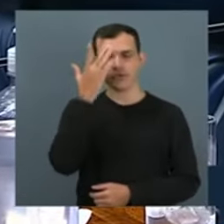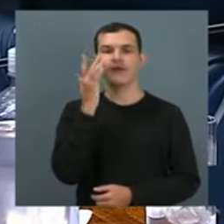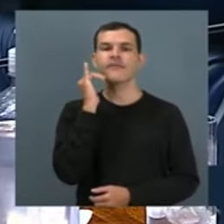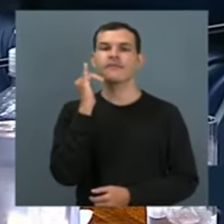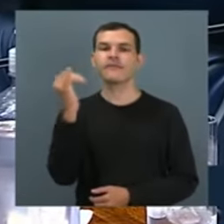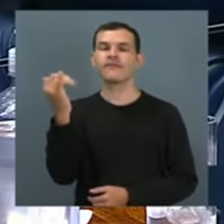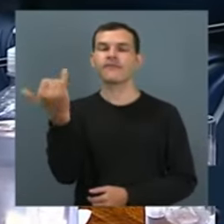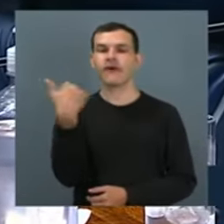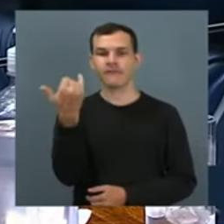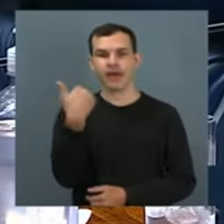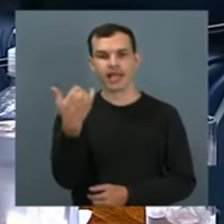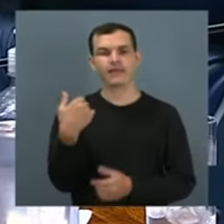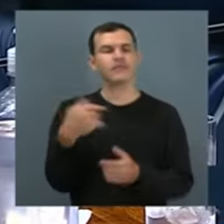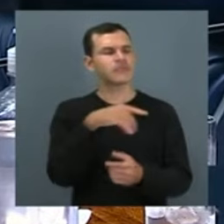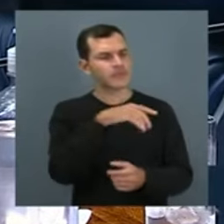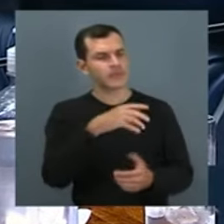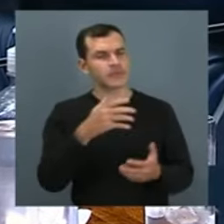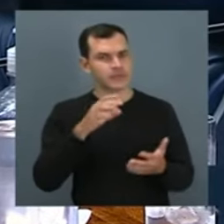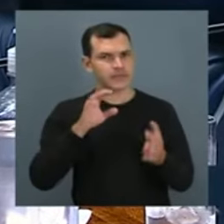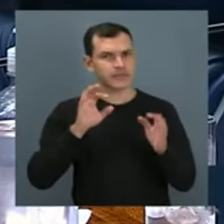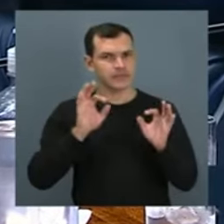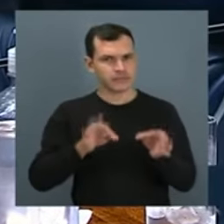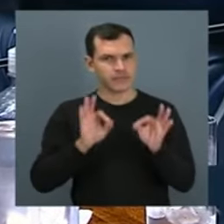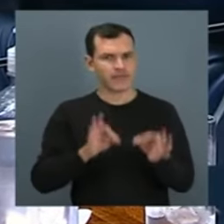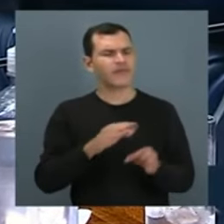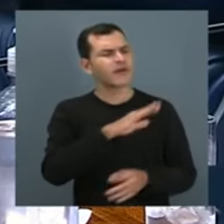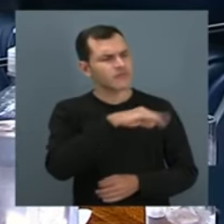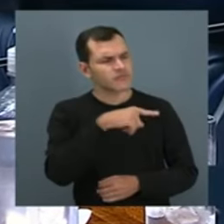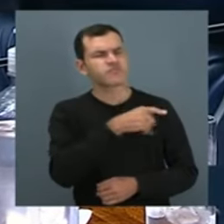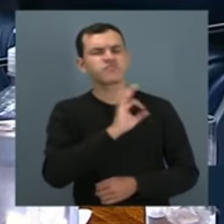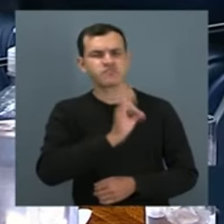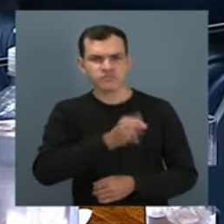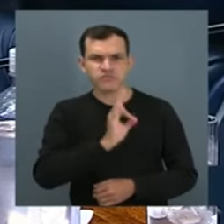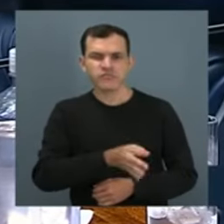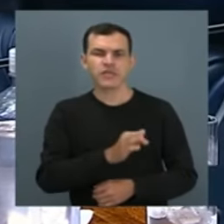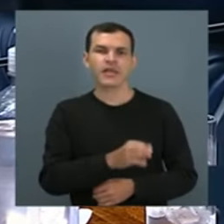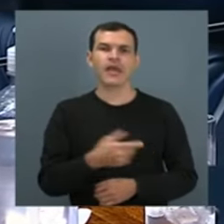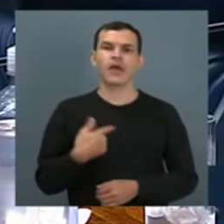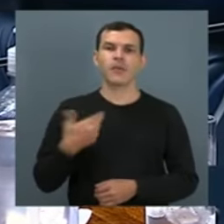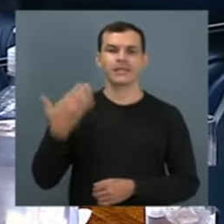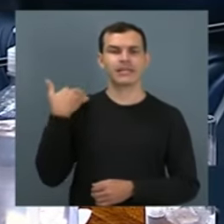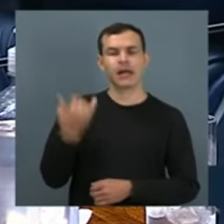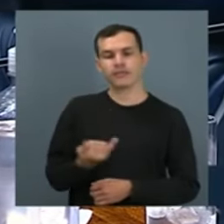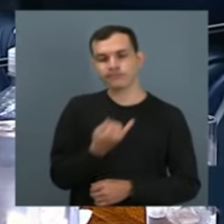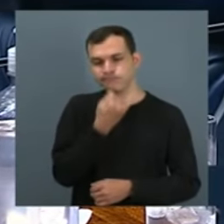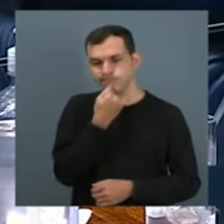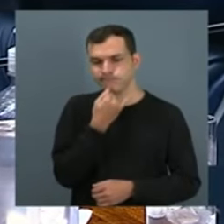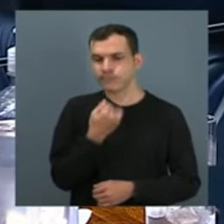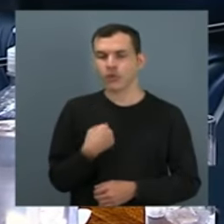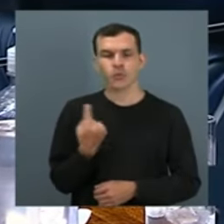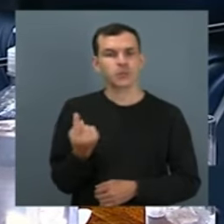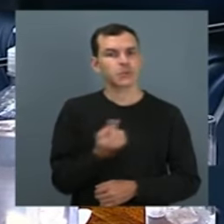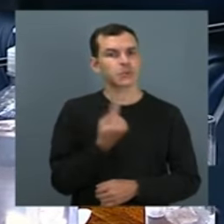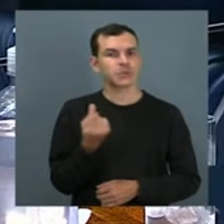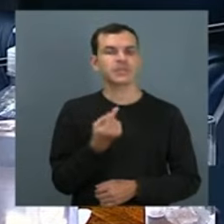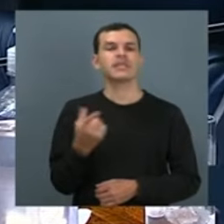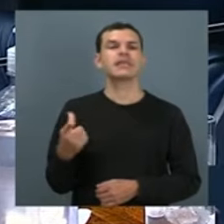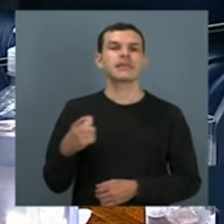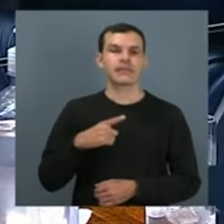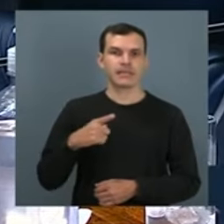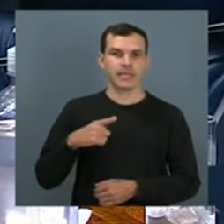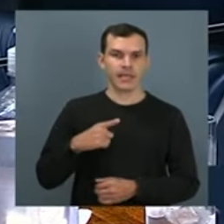razão. Eu tentei, infelizmente fiquei sozinho, levei uma surra, tomei uma multa de R$70